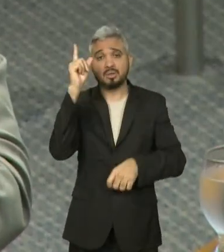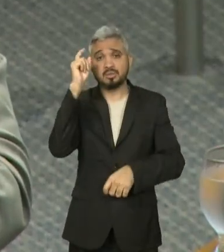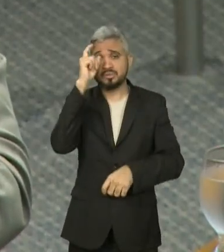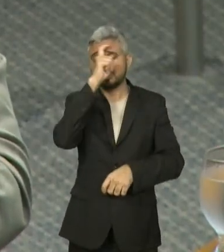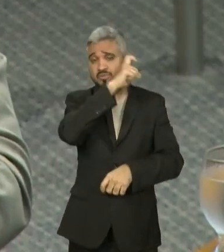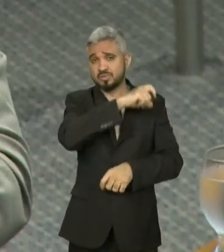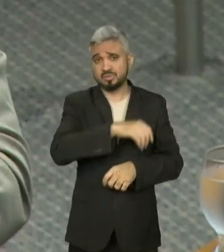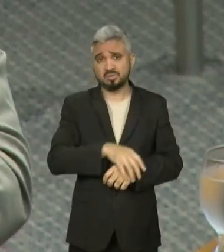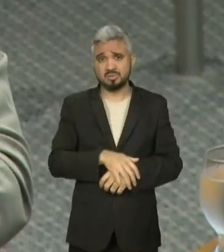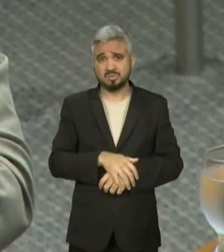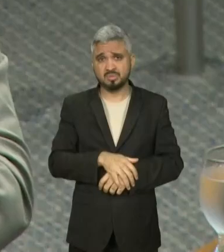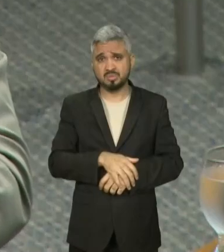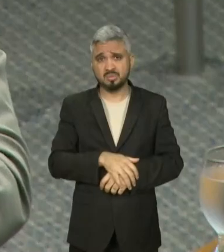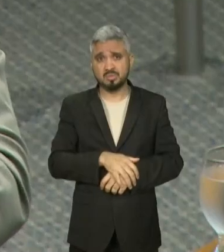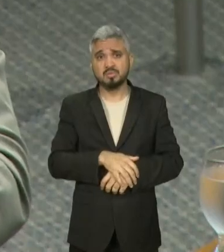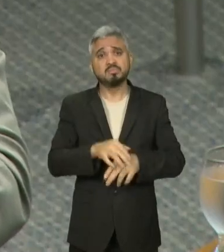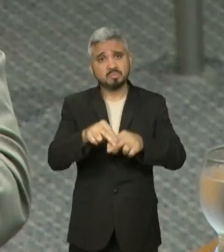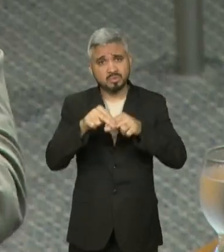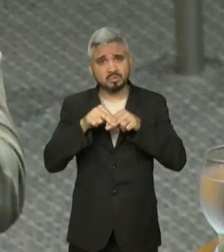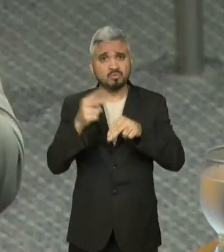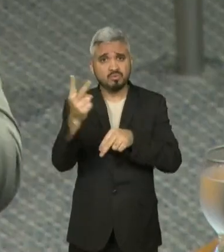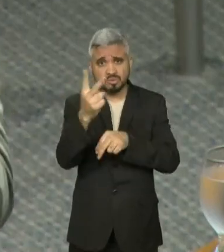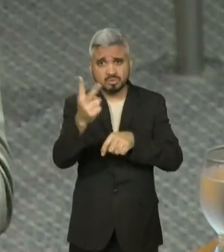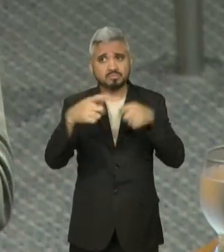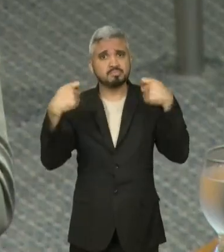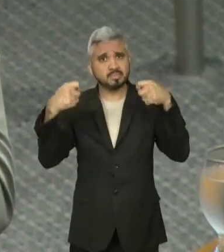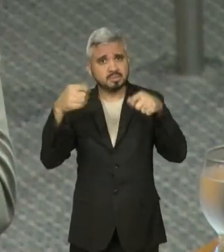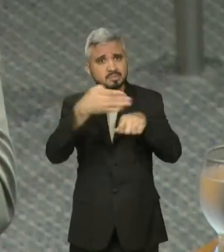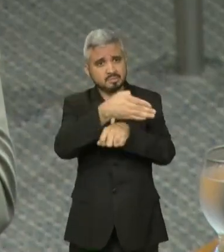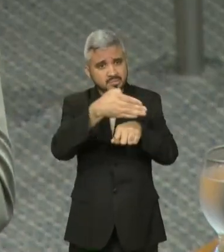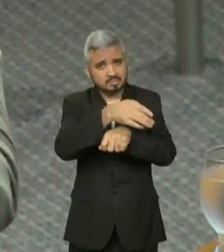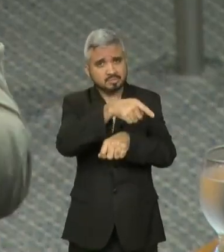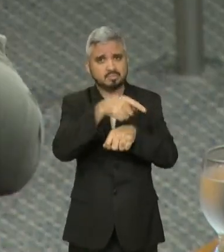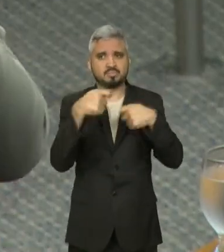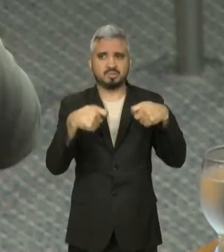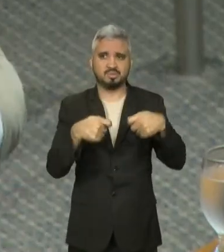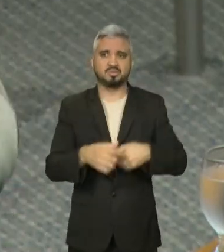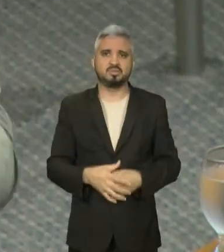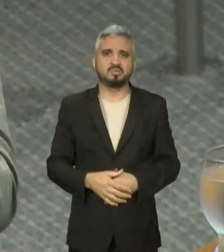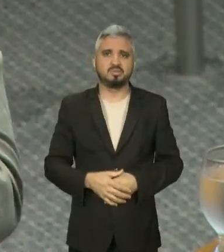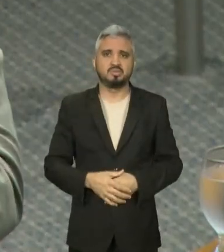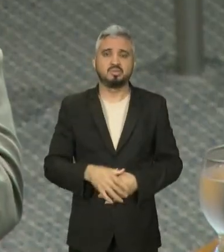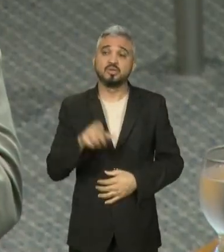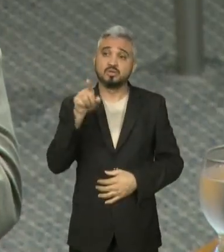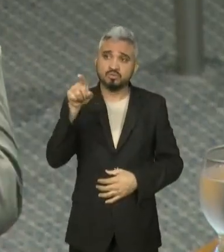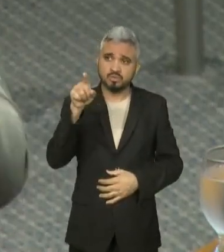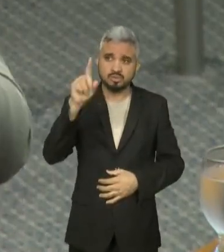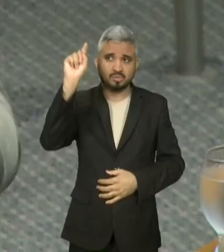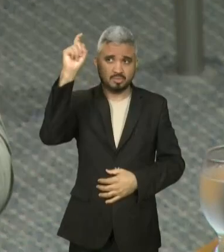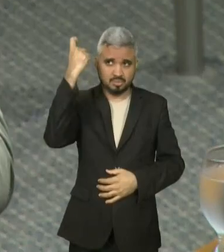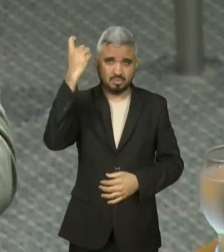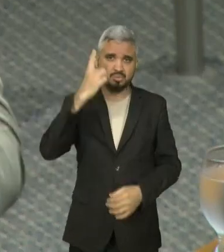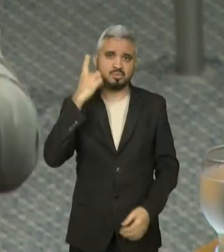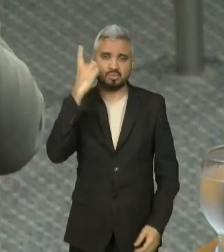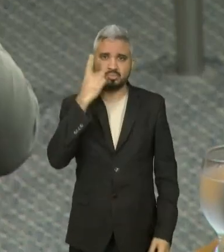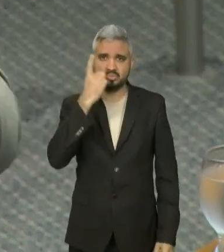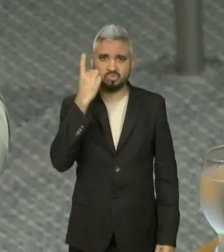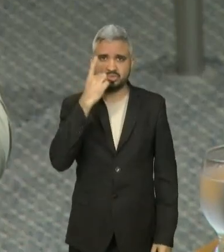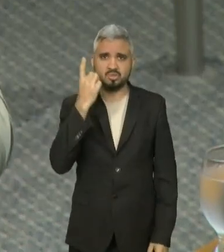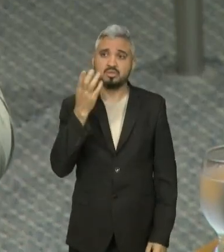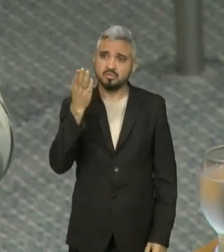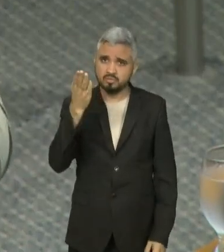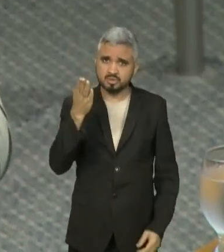teve, né? Uma grande votação. O senhor foi deputado, poderia ter contribuído mais para Pedreiras, está deputado,